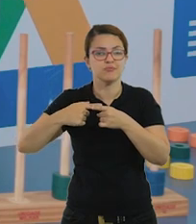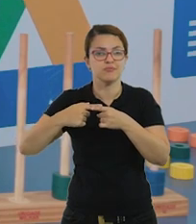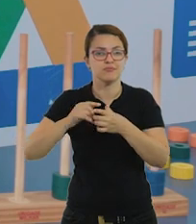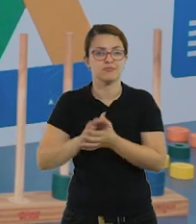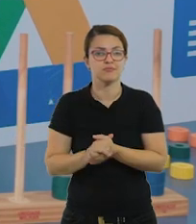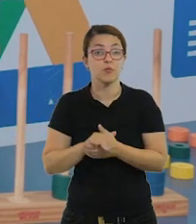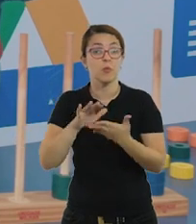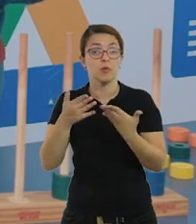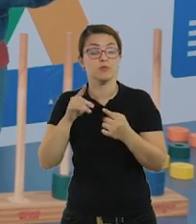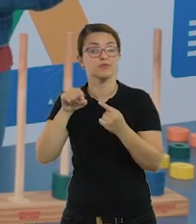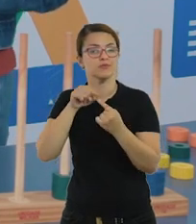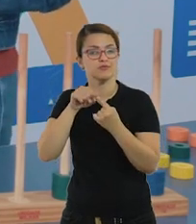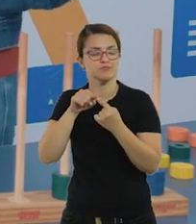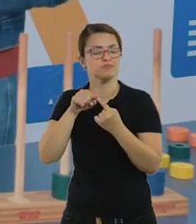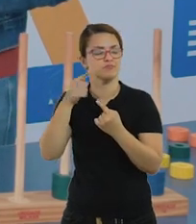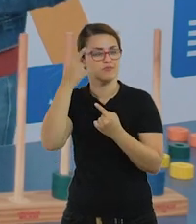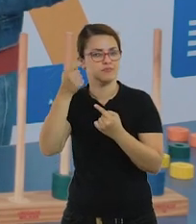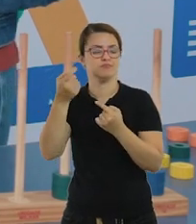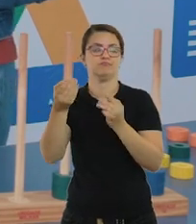tá?